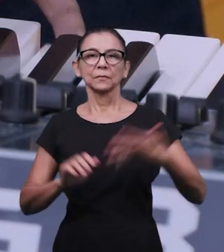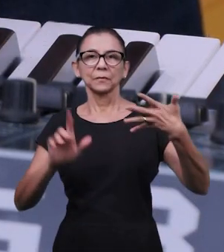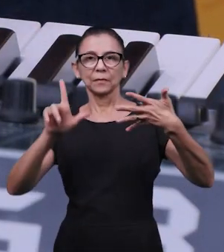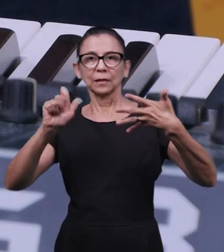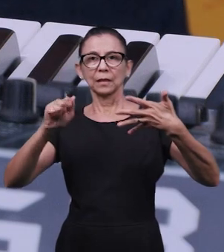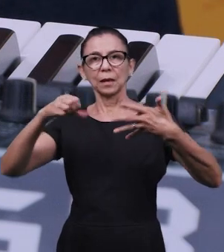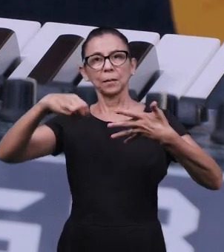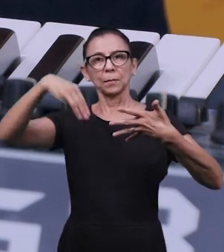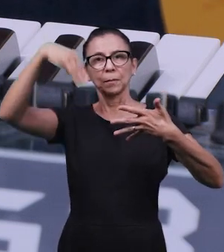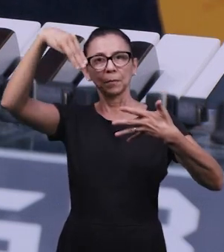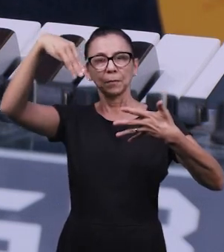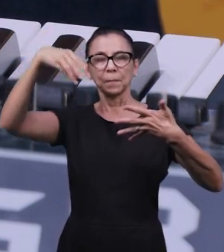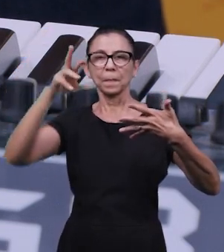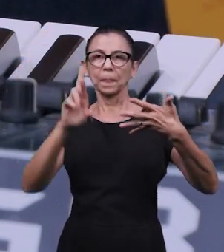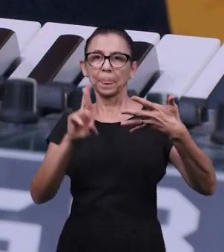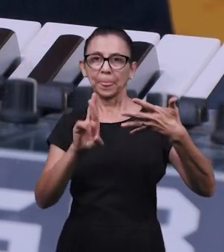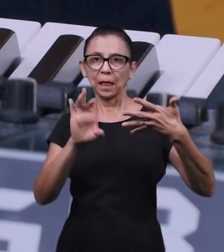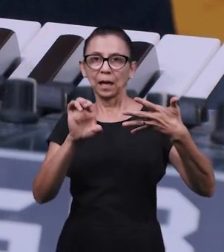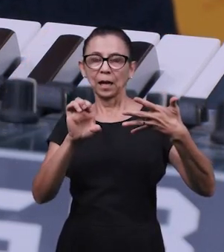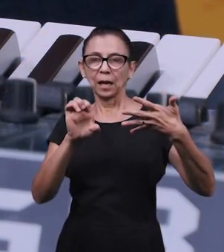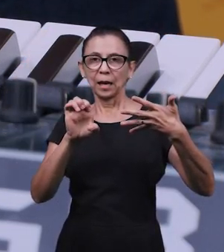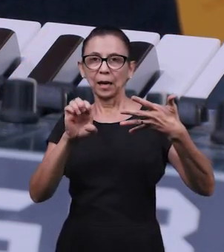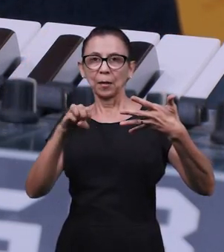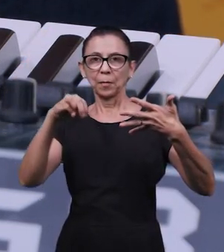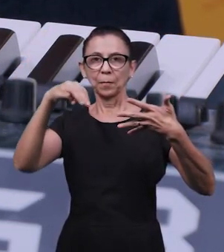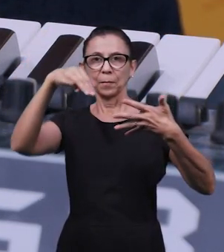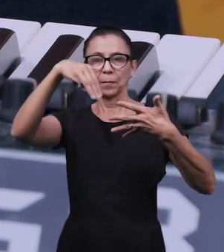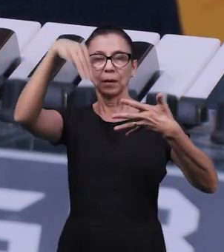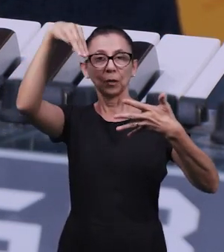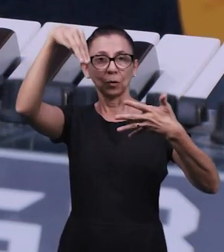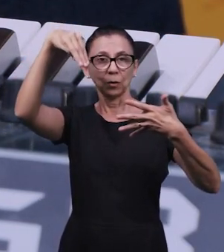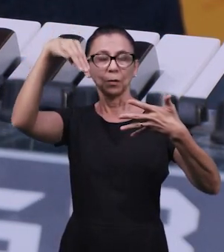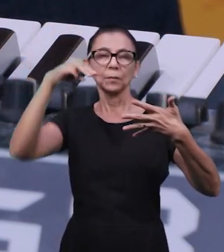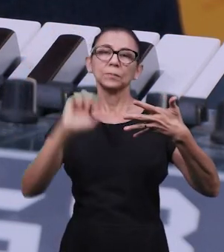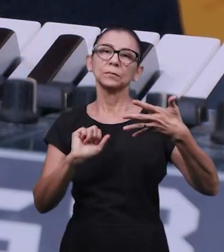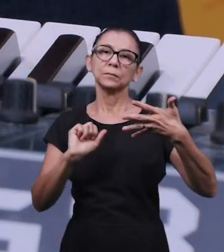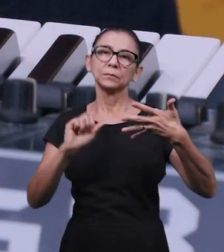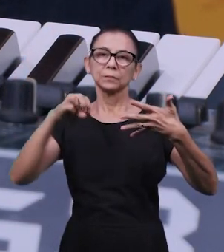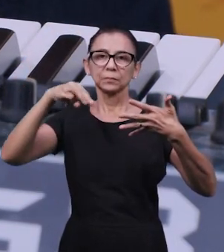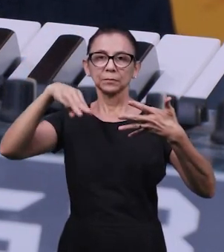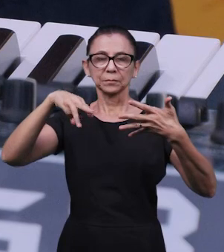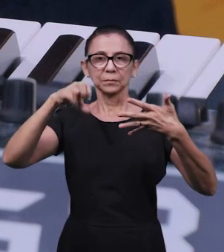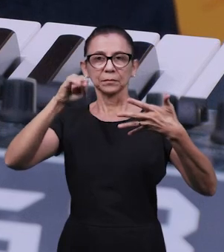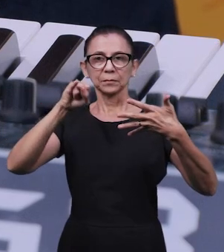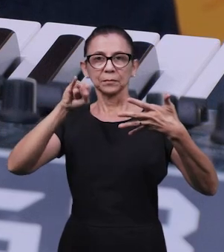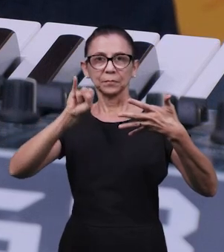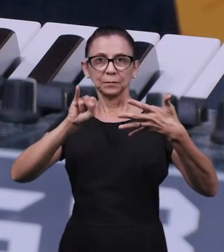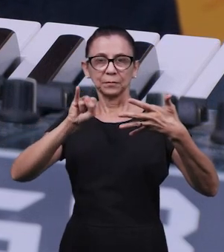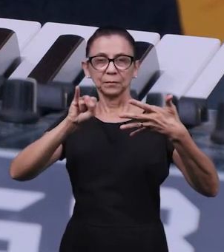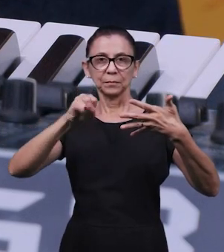Dó sustenido. Agora nós vamos ver este acorde no piano.